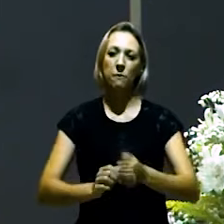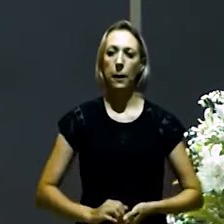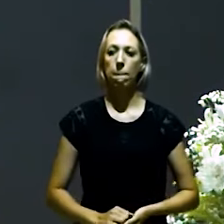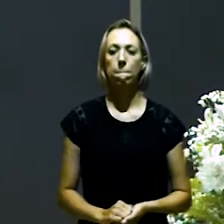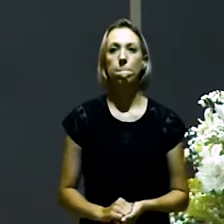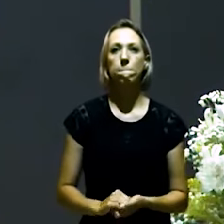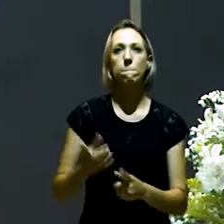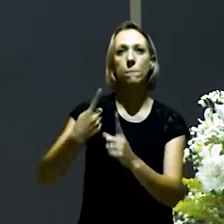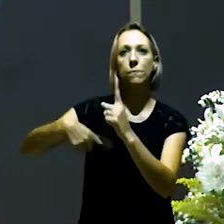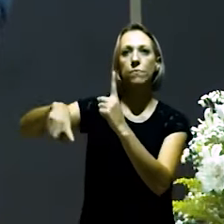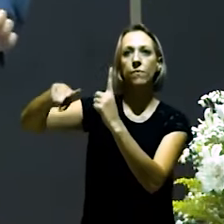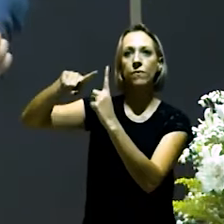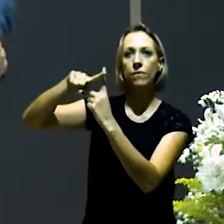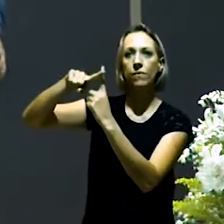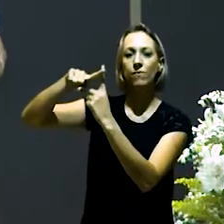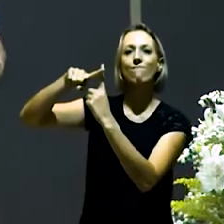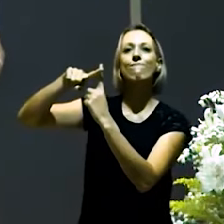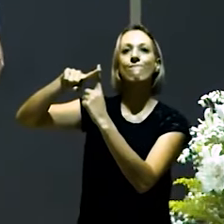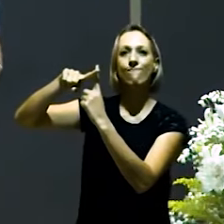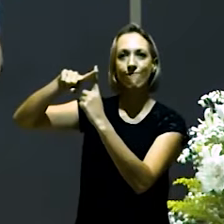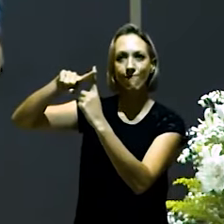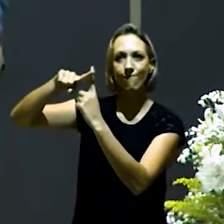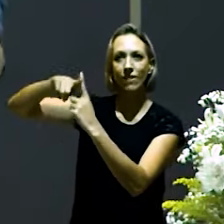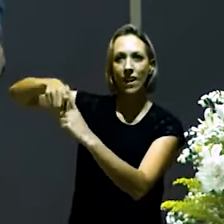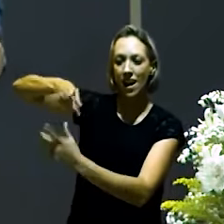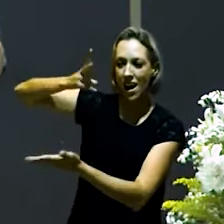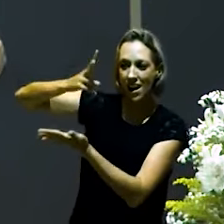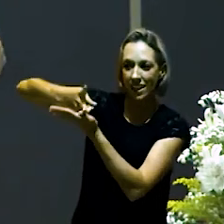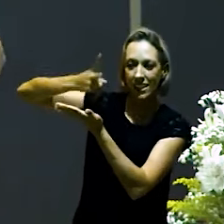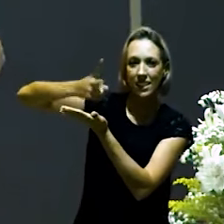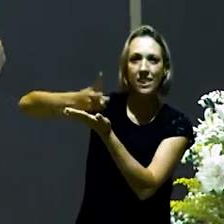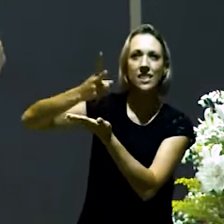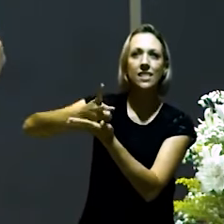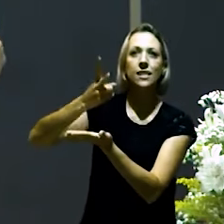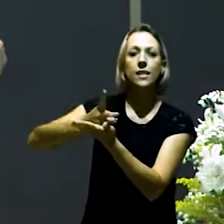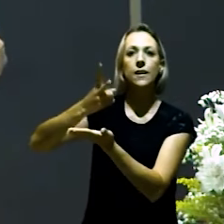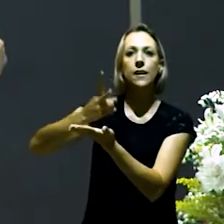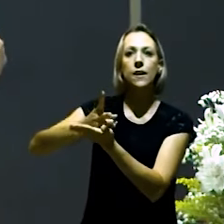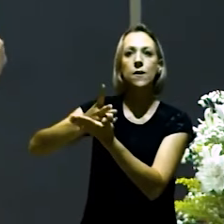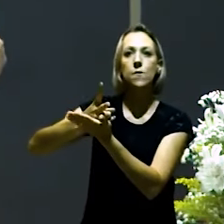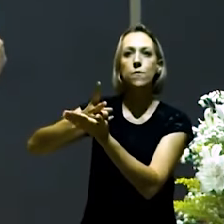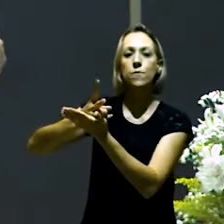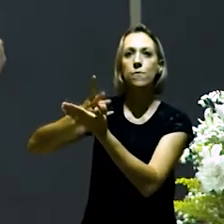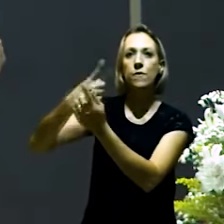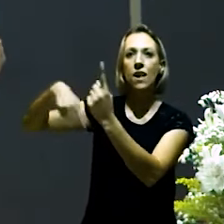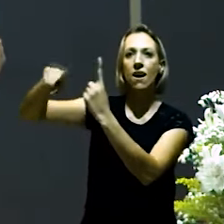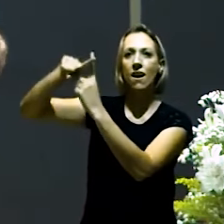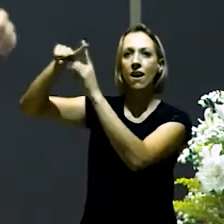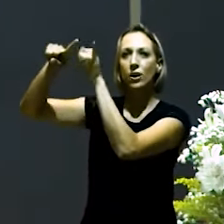A cruz foi, é e sempre será a grande mensagem do Cristo